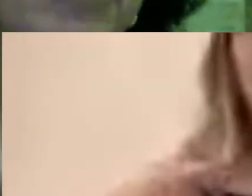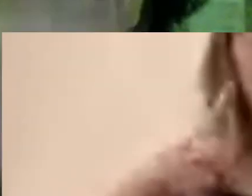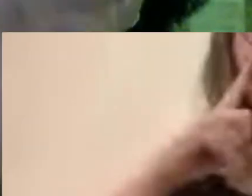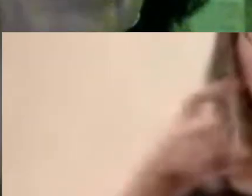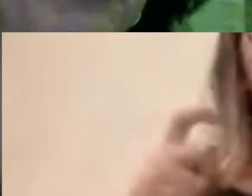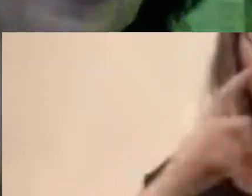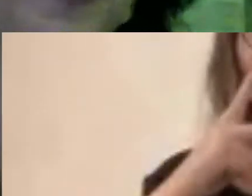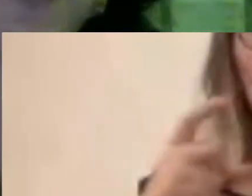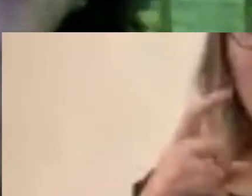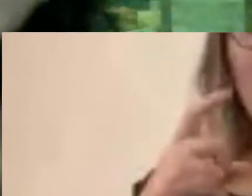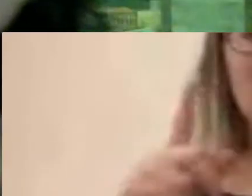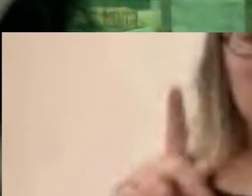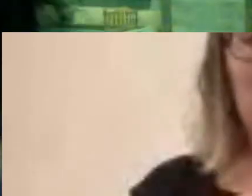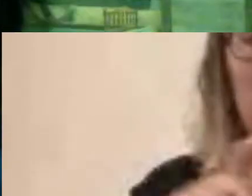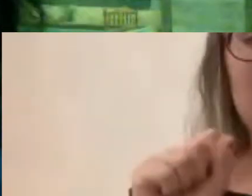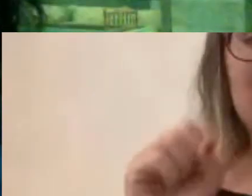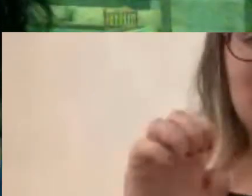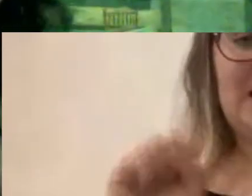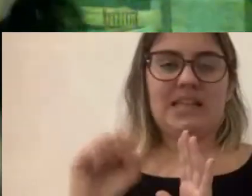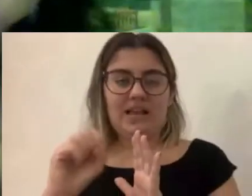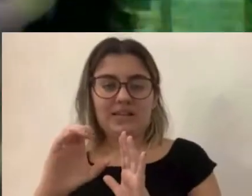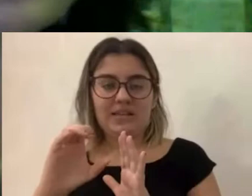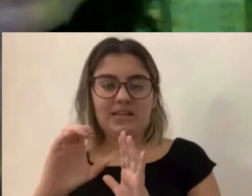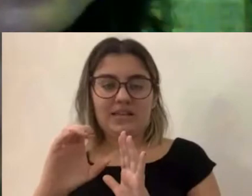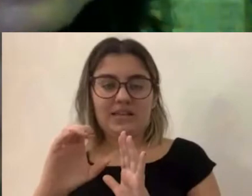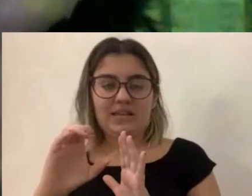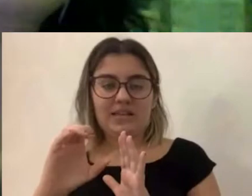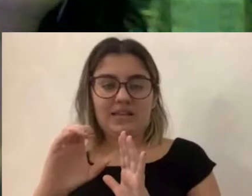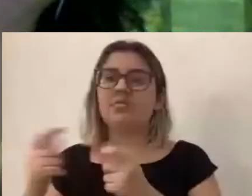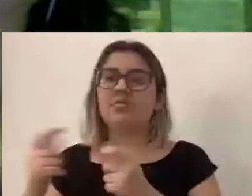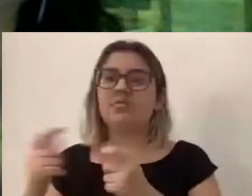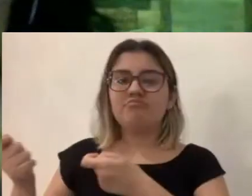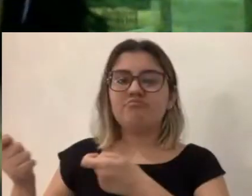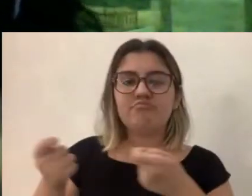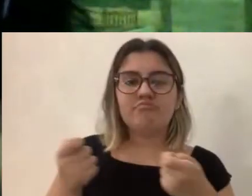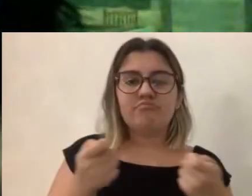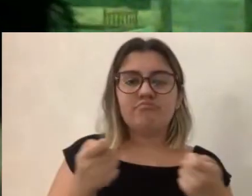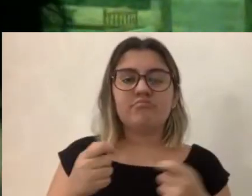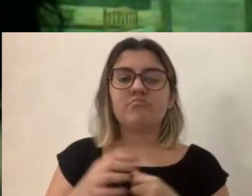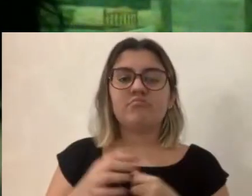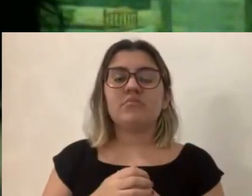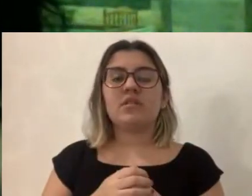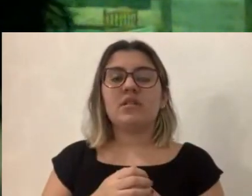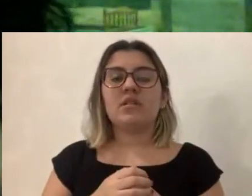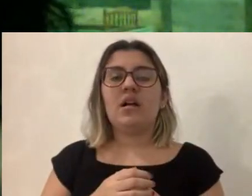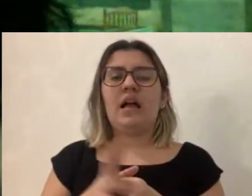com equipamento de som do Sesc e